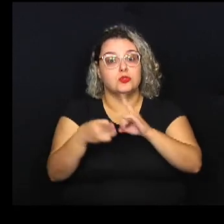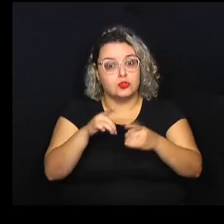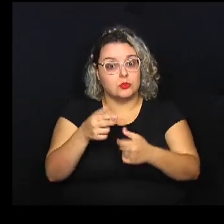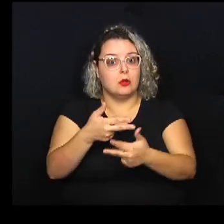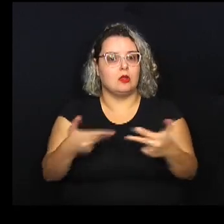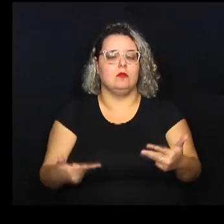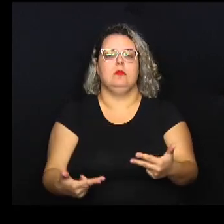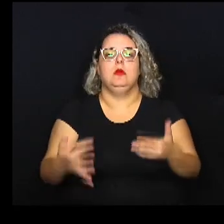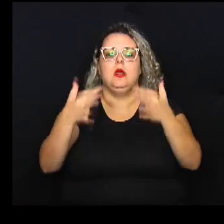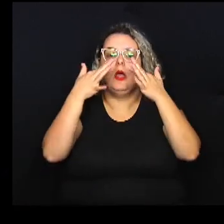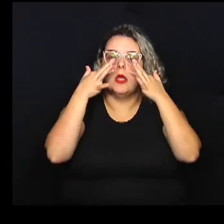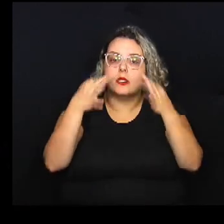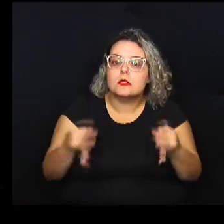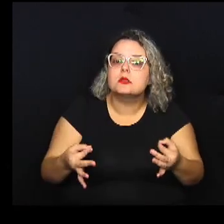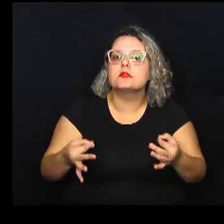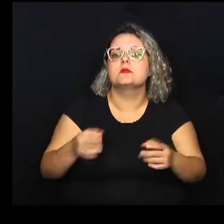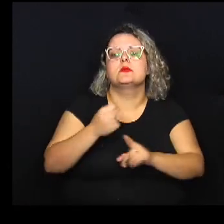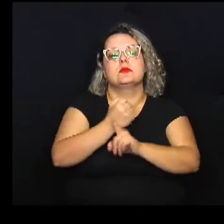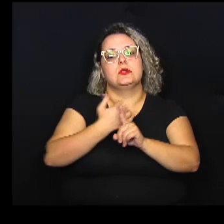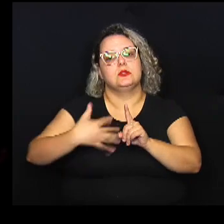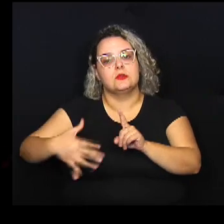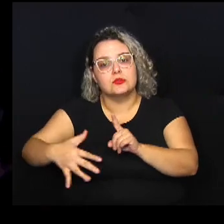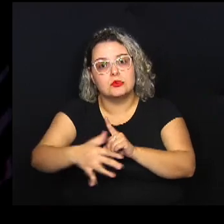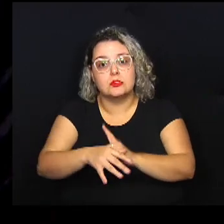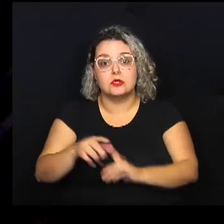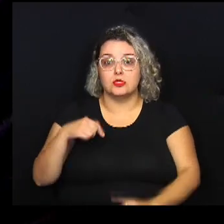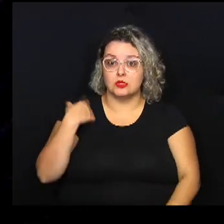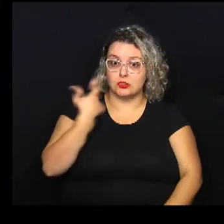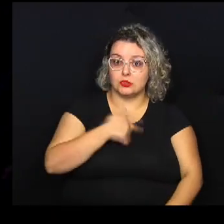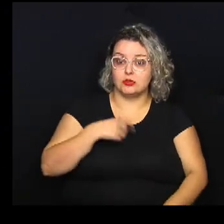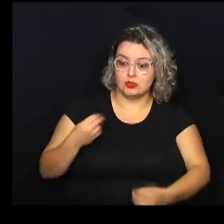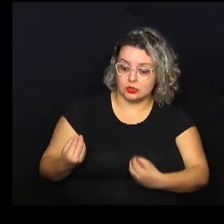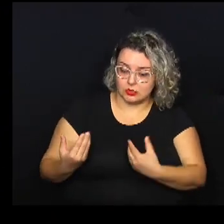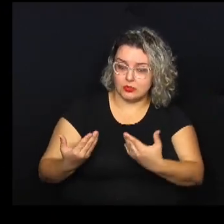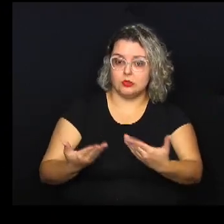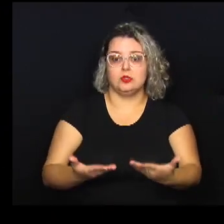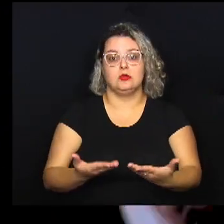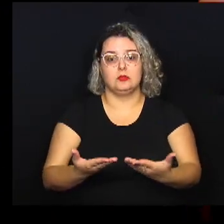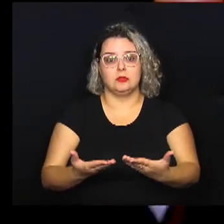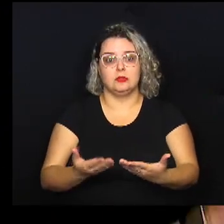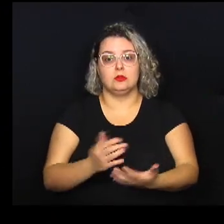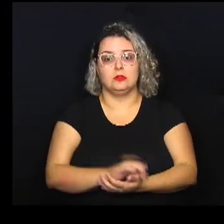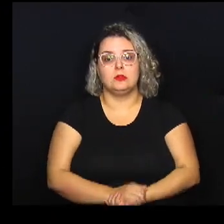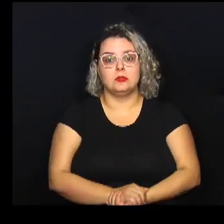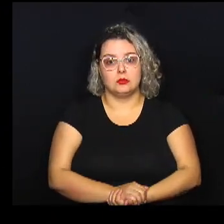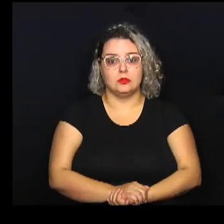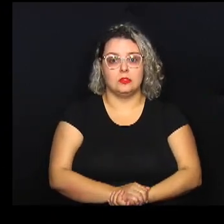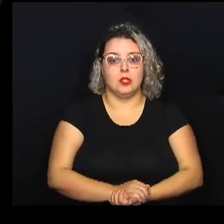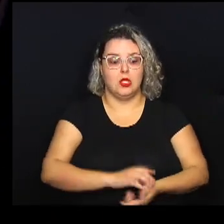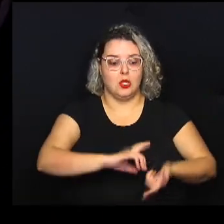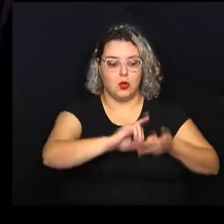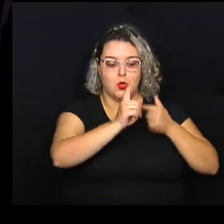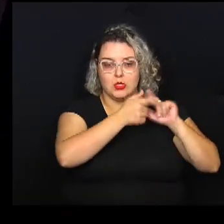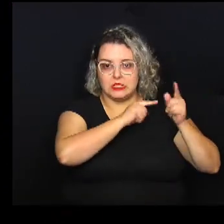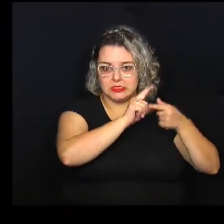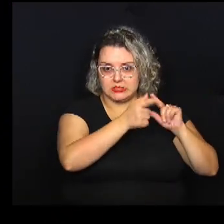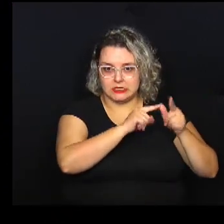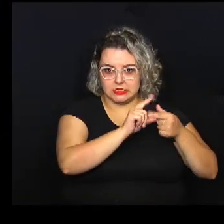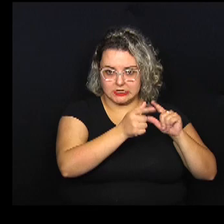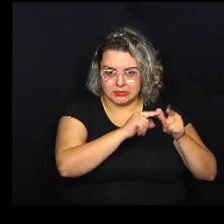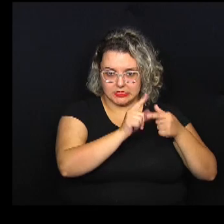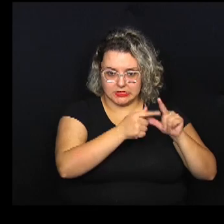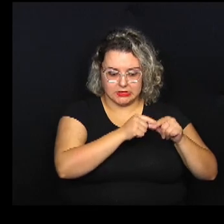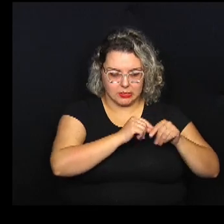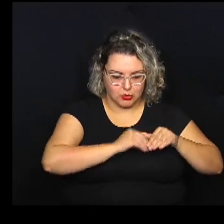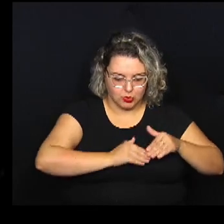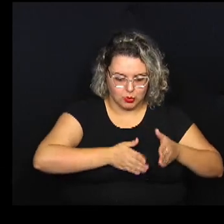para chamar a atenção da sociedade. Nós colocamos estrelas ano passado, onde nós tivemos morte, por exemplo, na John